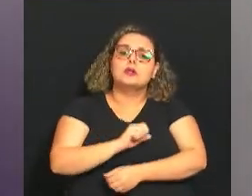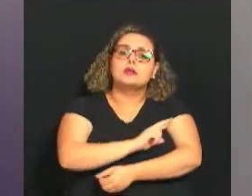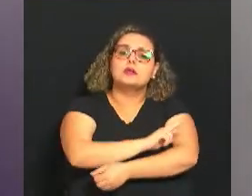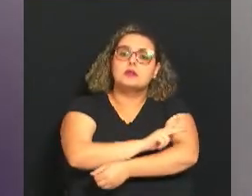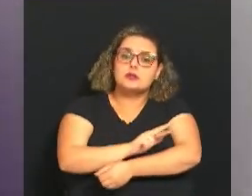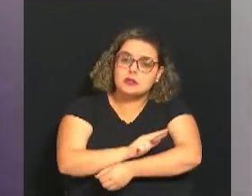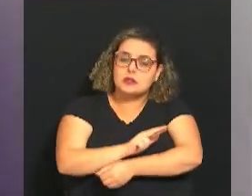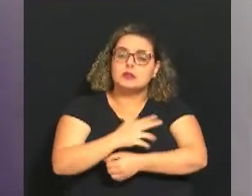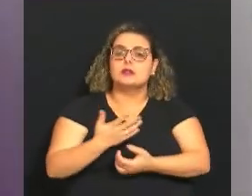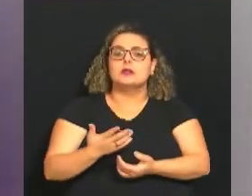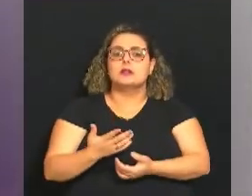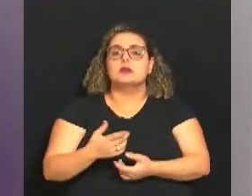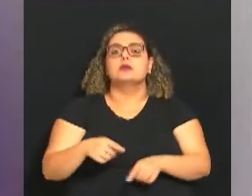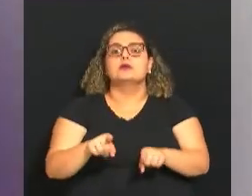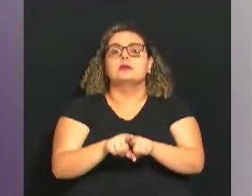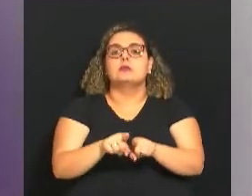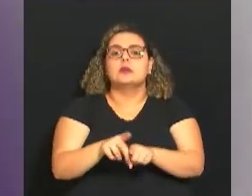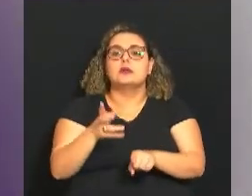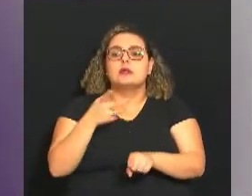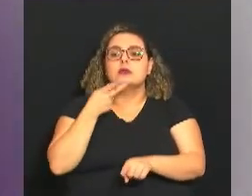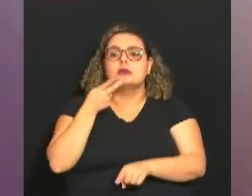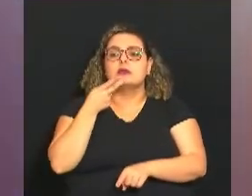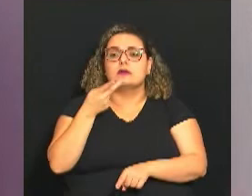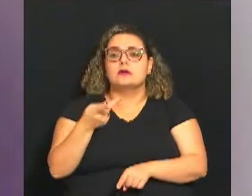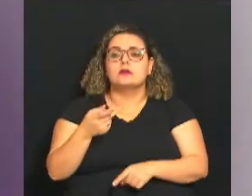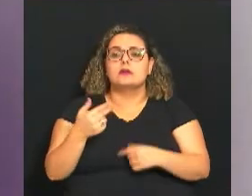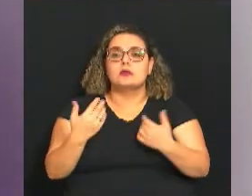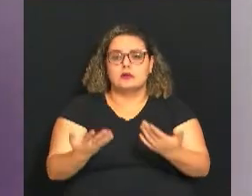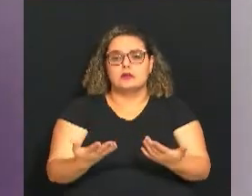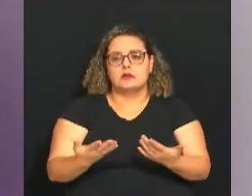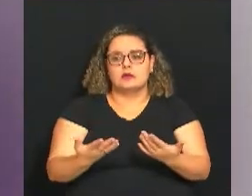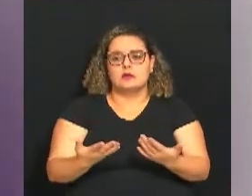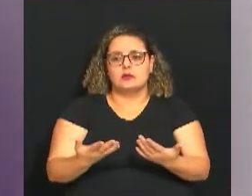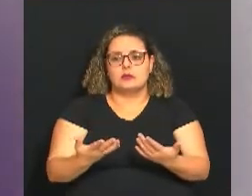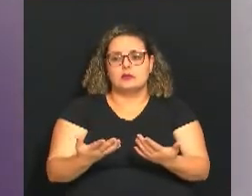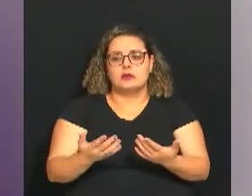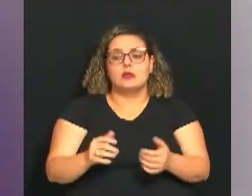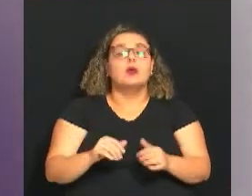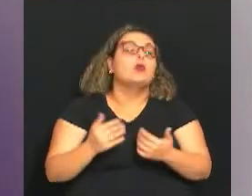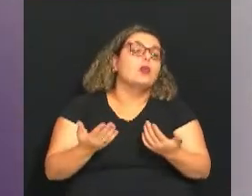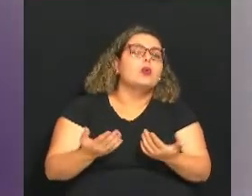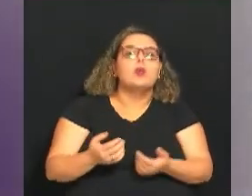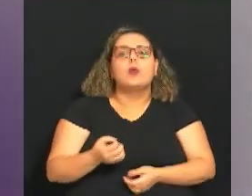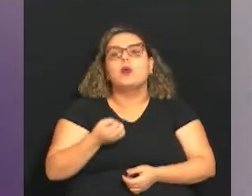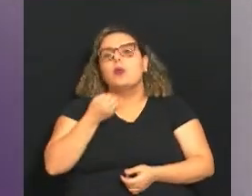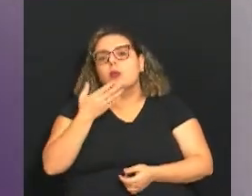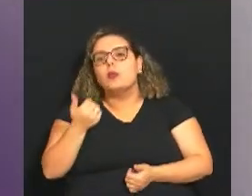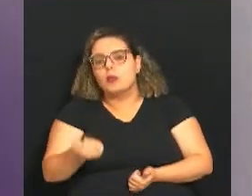queria destacar, que aqui é como se fosse uma universidade. Qual é a vantagem também? A vantagem,